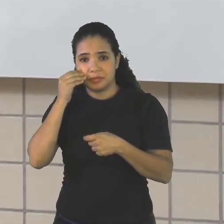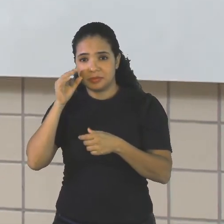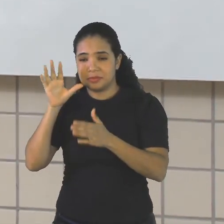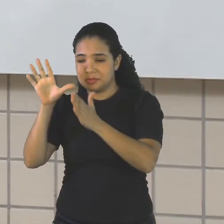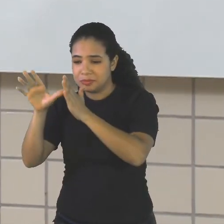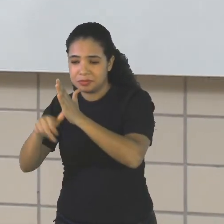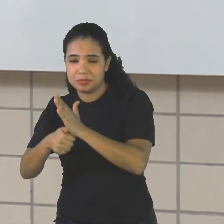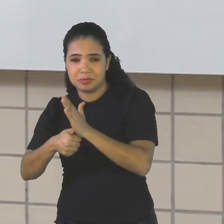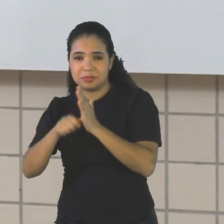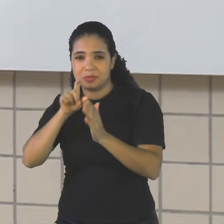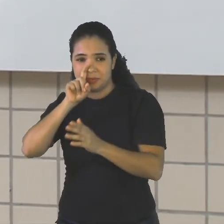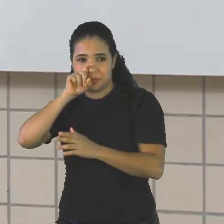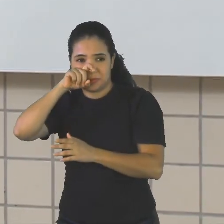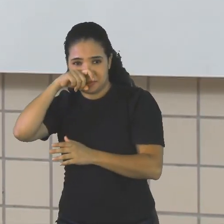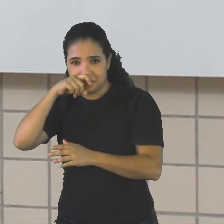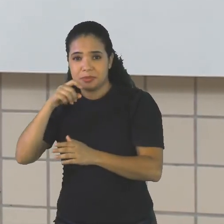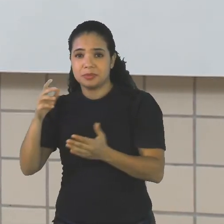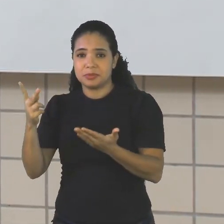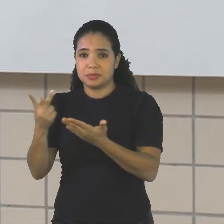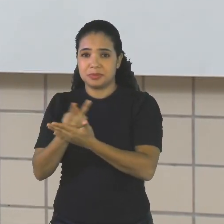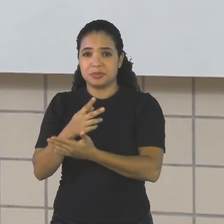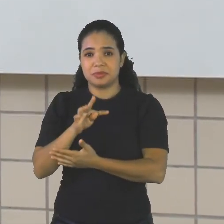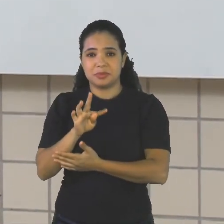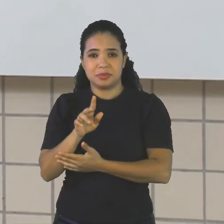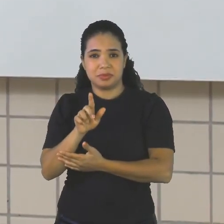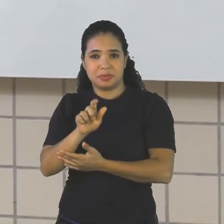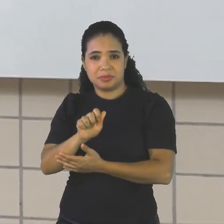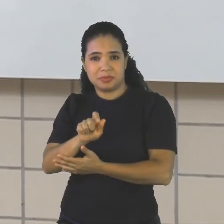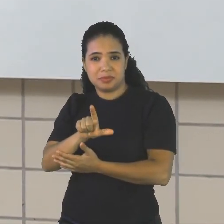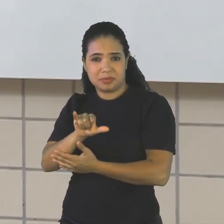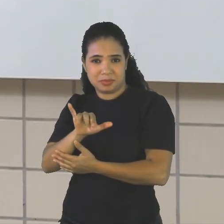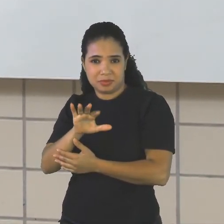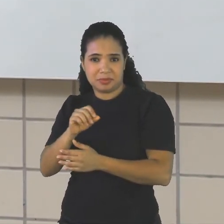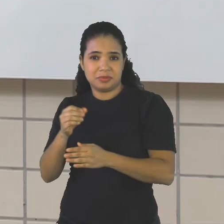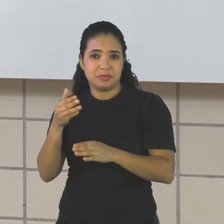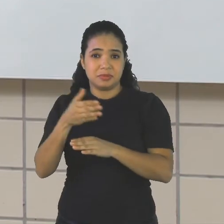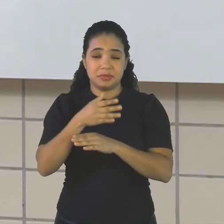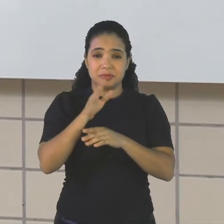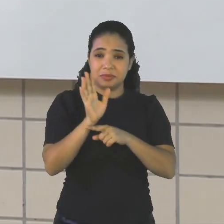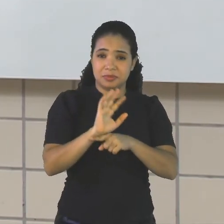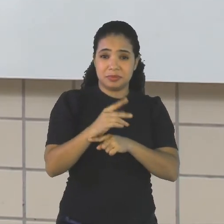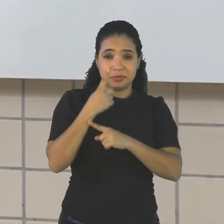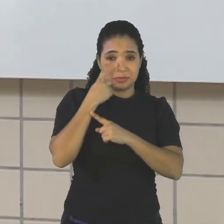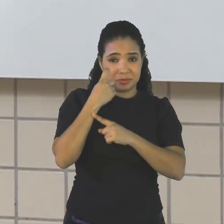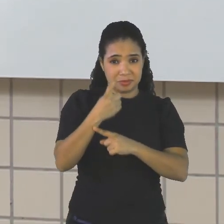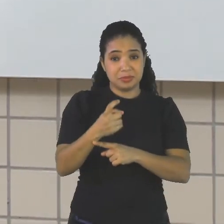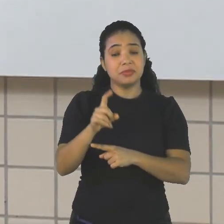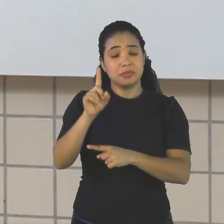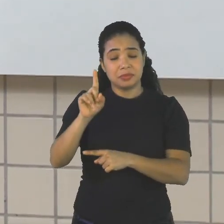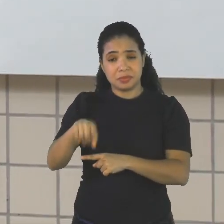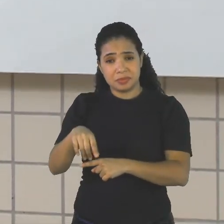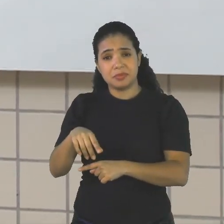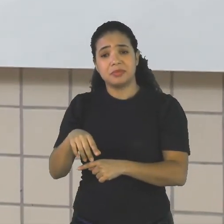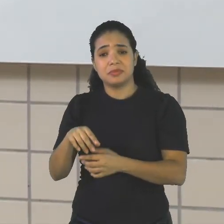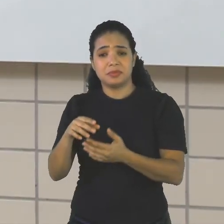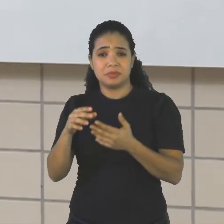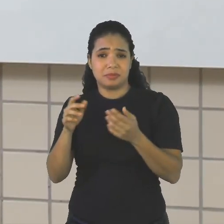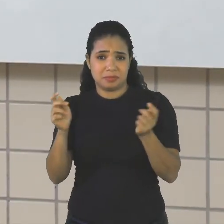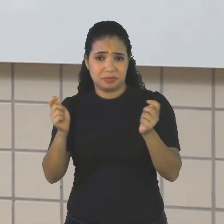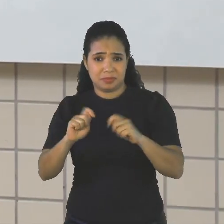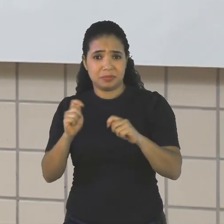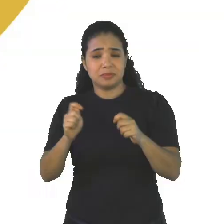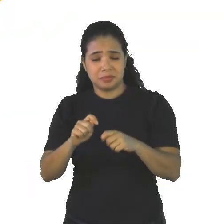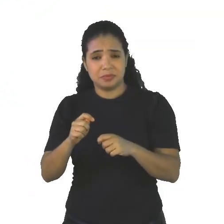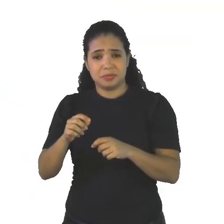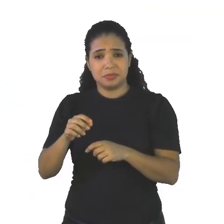Acontece a biopirataria ali no meio. Então, aquele filme é muito interessante. E, na verdade, eu posso falar que aquele filme é embasado